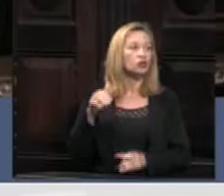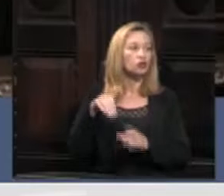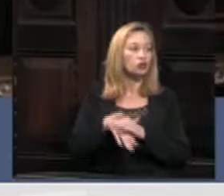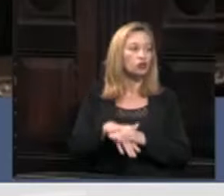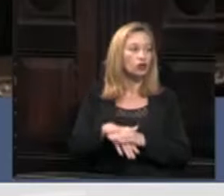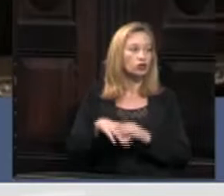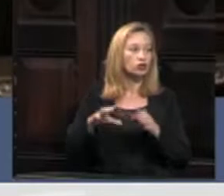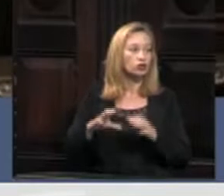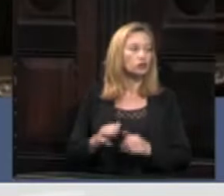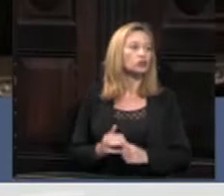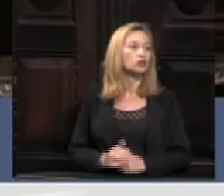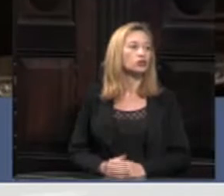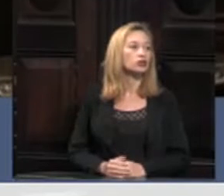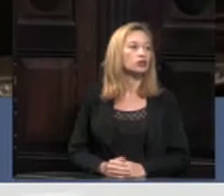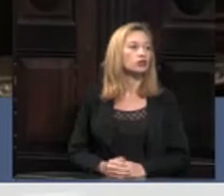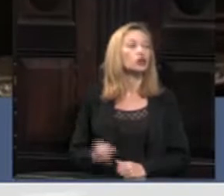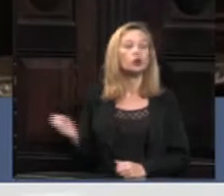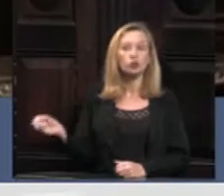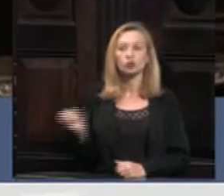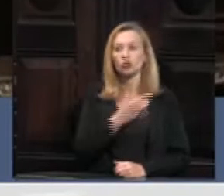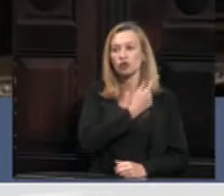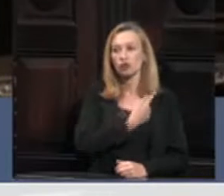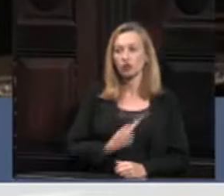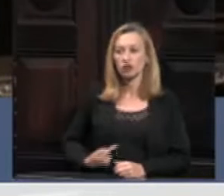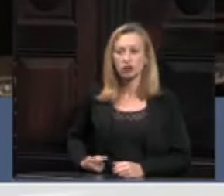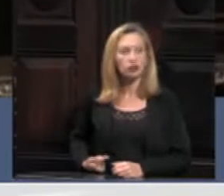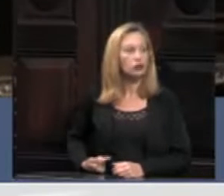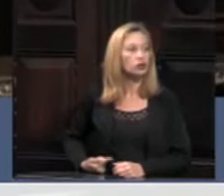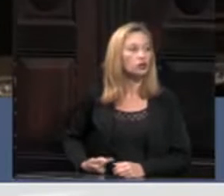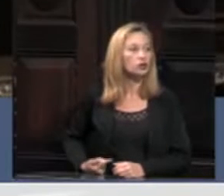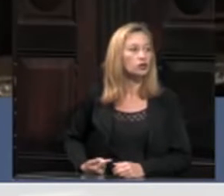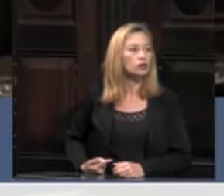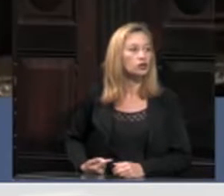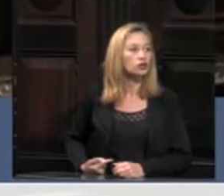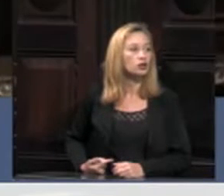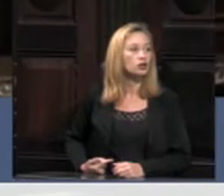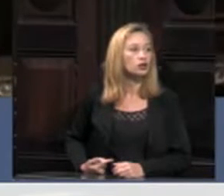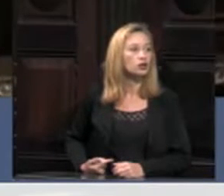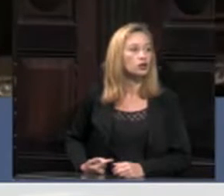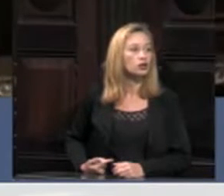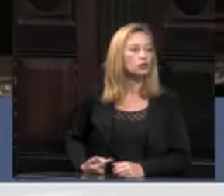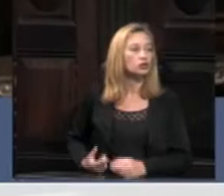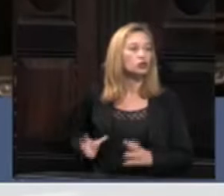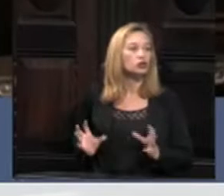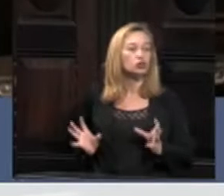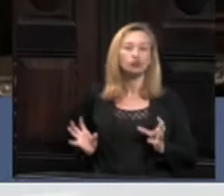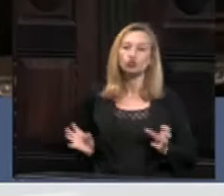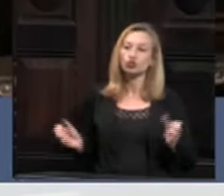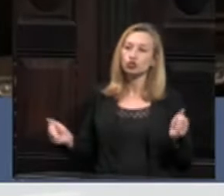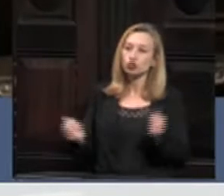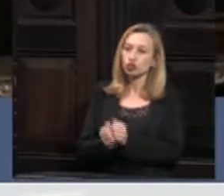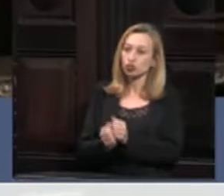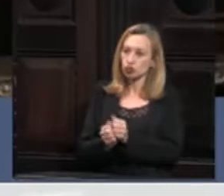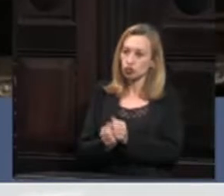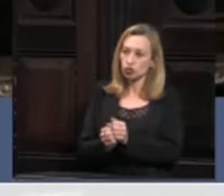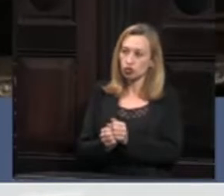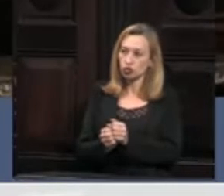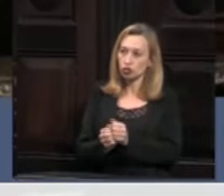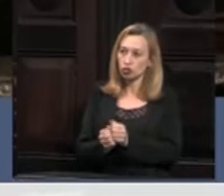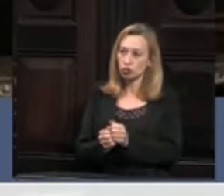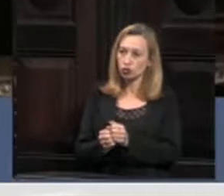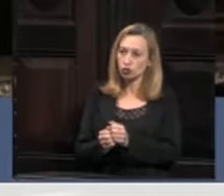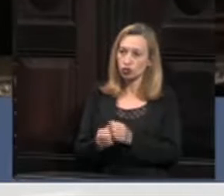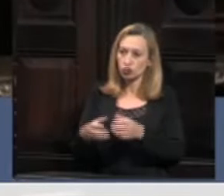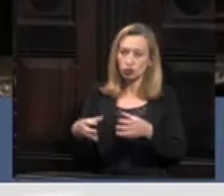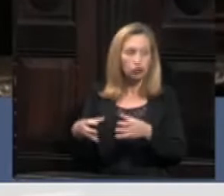popular, o novo governador, com a Assembleia Legislativa na sua nova